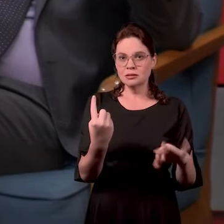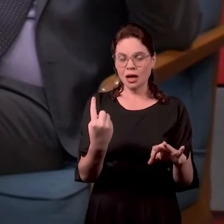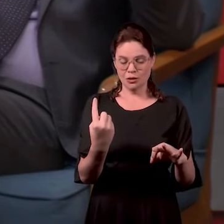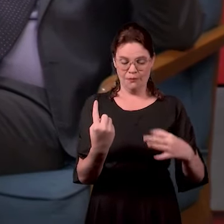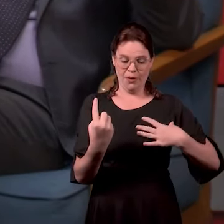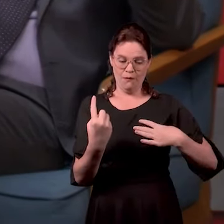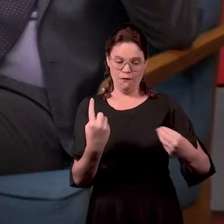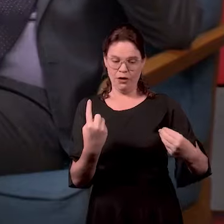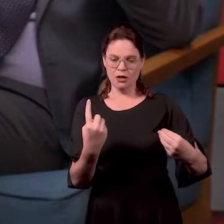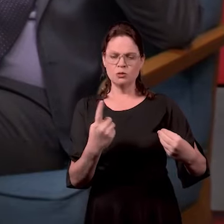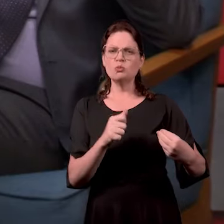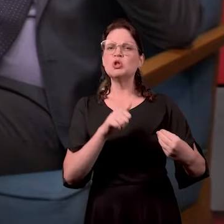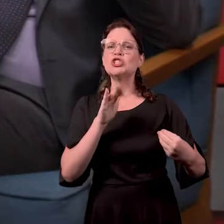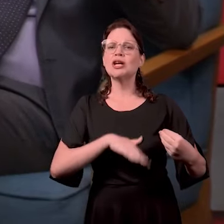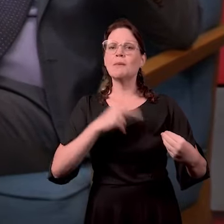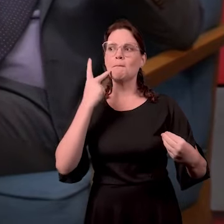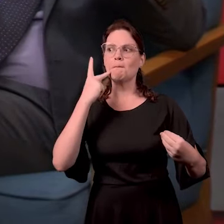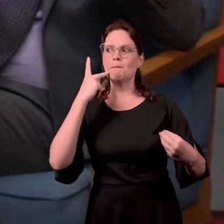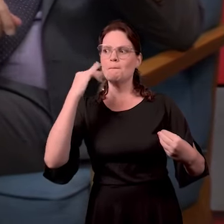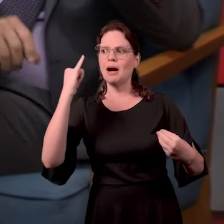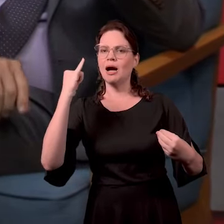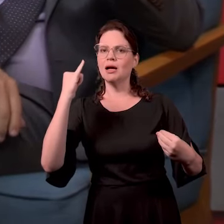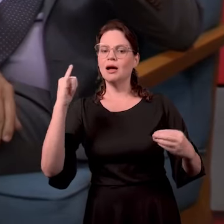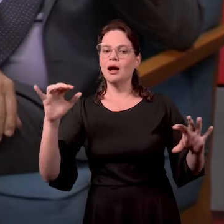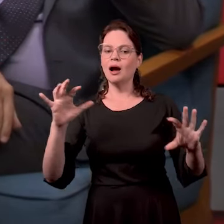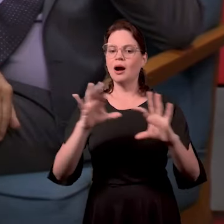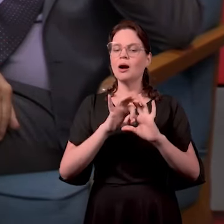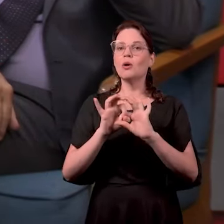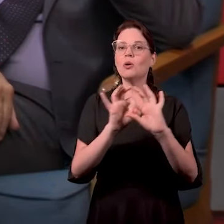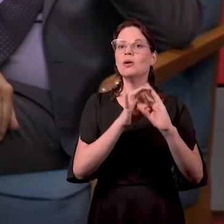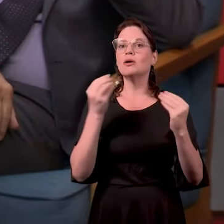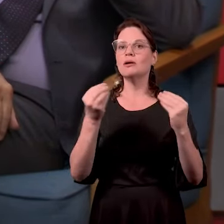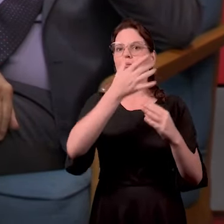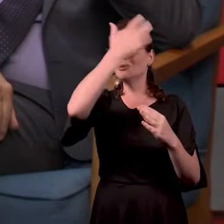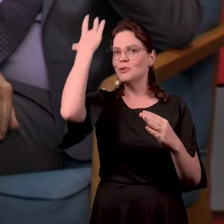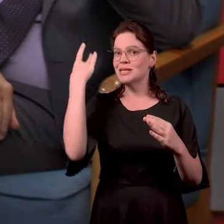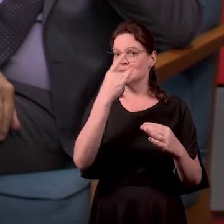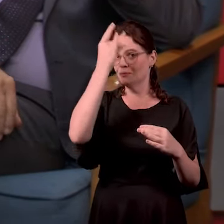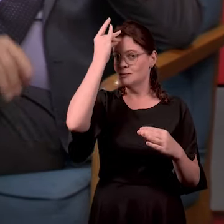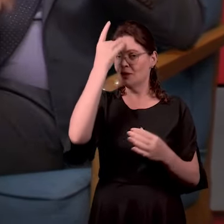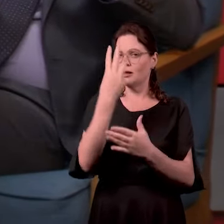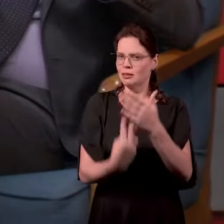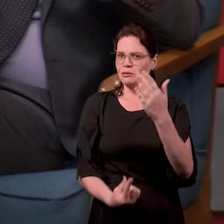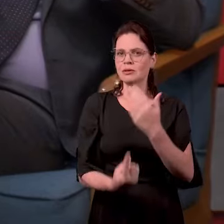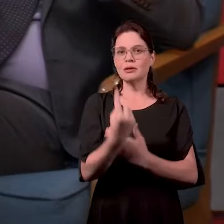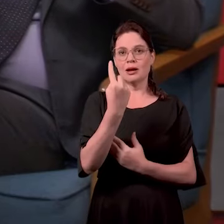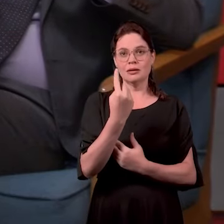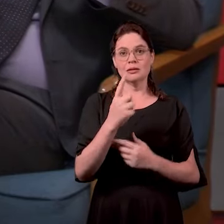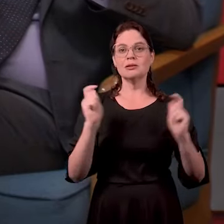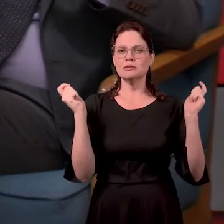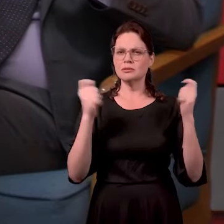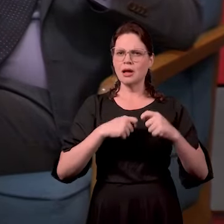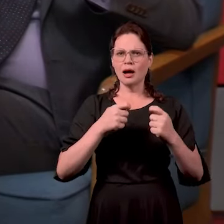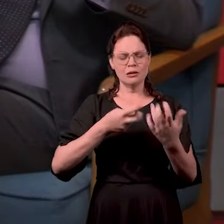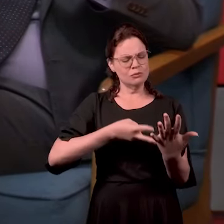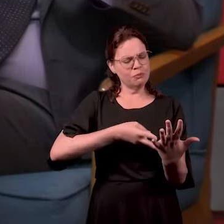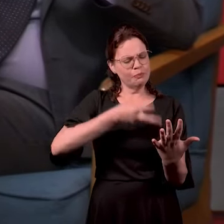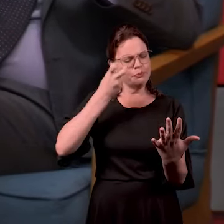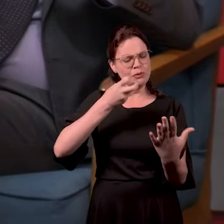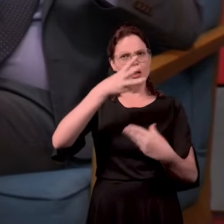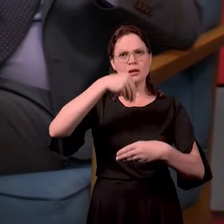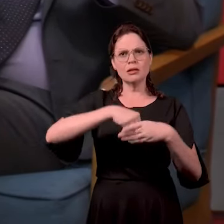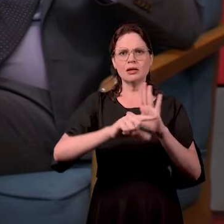do Pai. 3. Então, aí, nesse versículo, nós vamos ver a importância